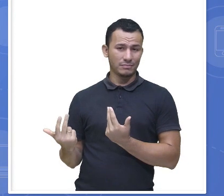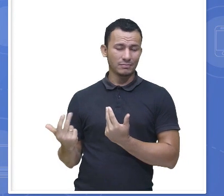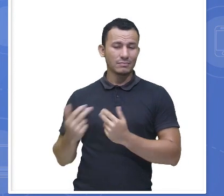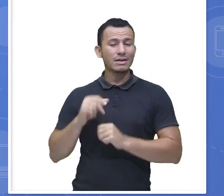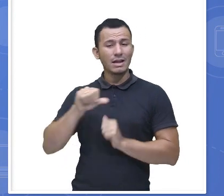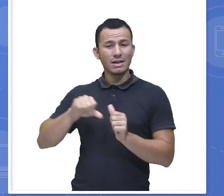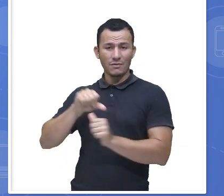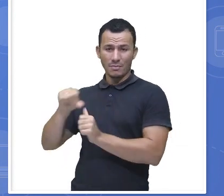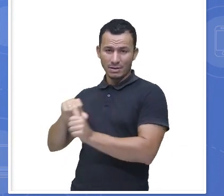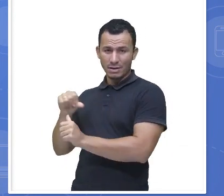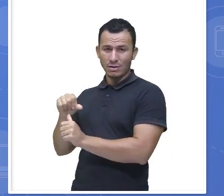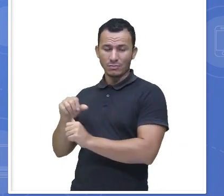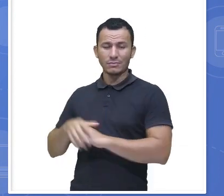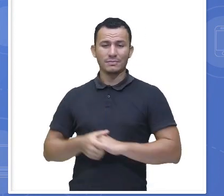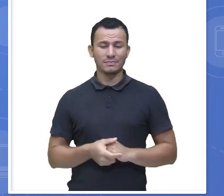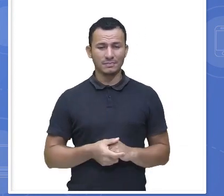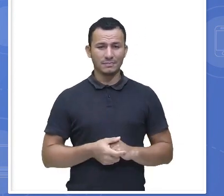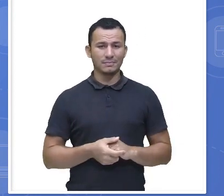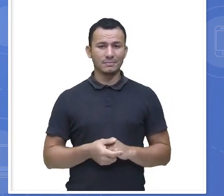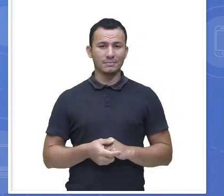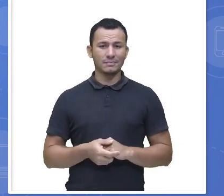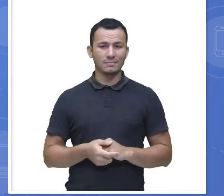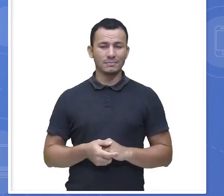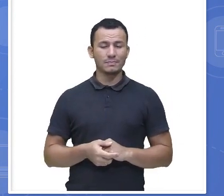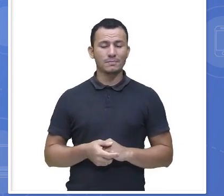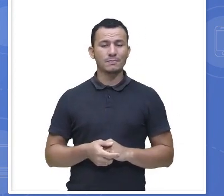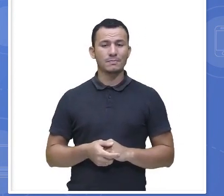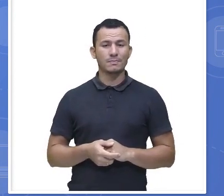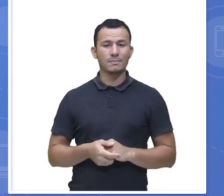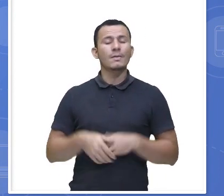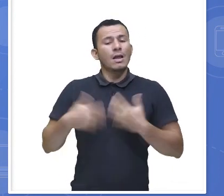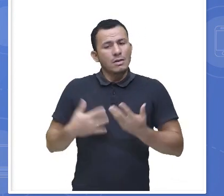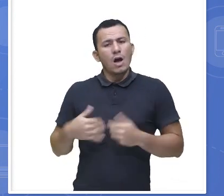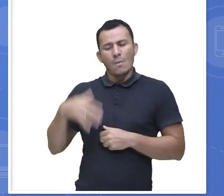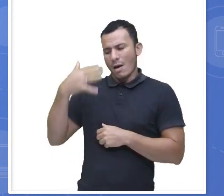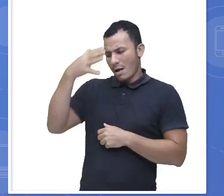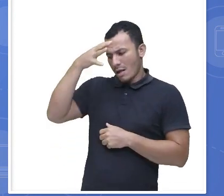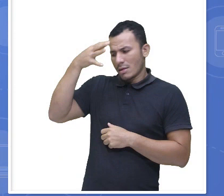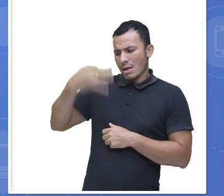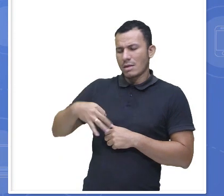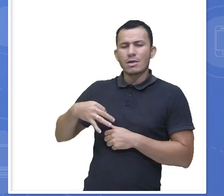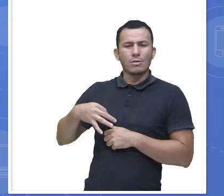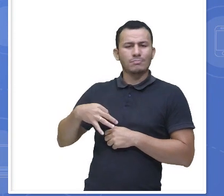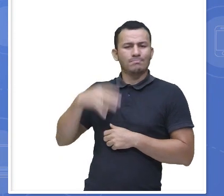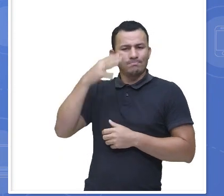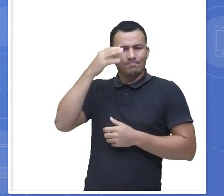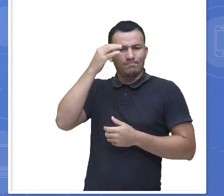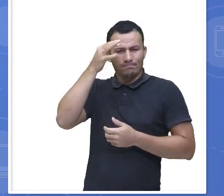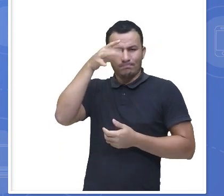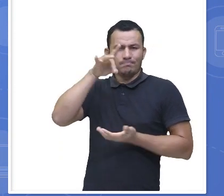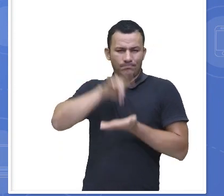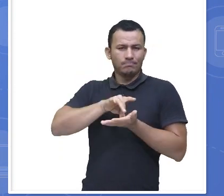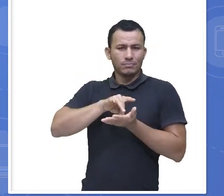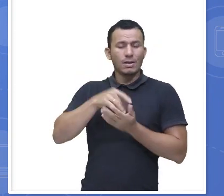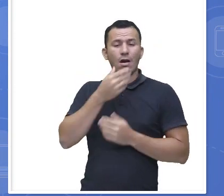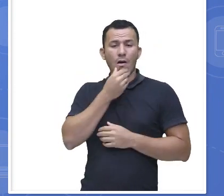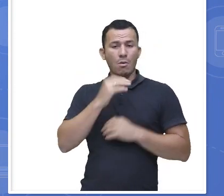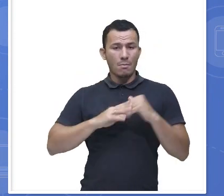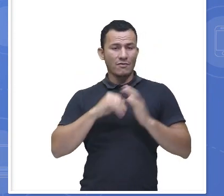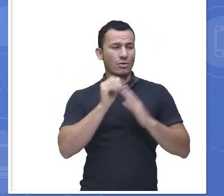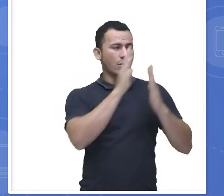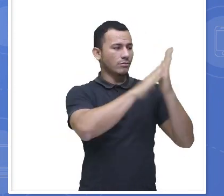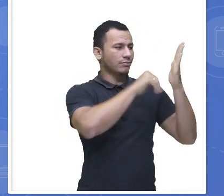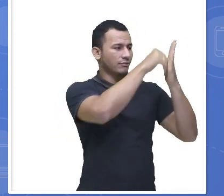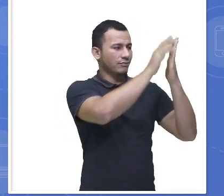da transformação, da mudança. Compreendida a nova espécie de fidelidade, o artista pintou na sua tela